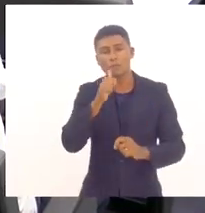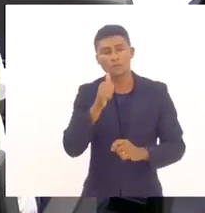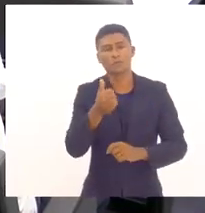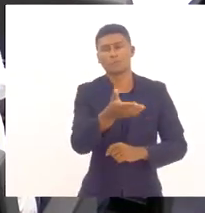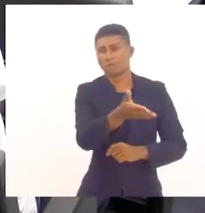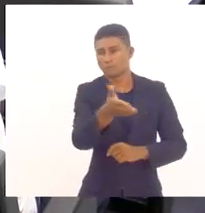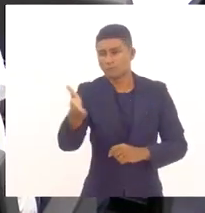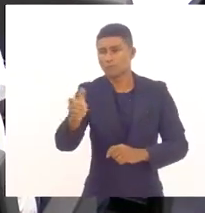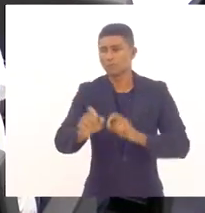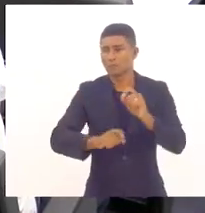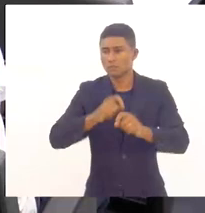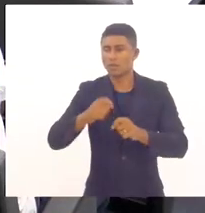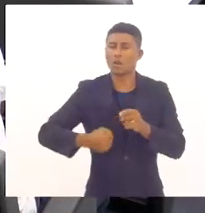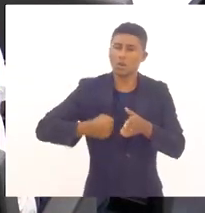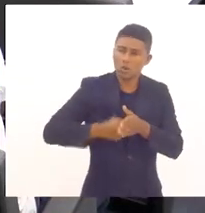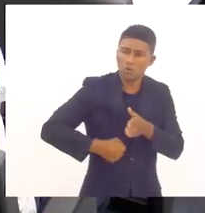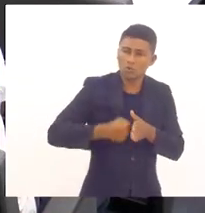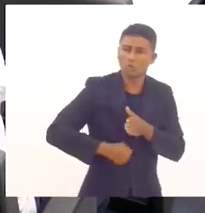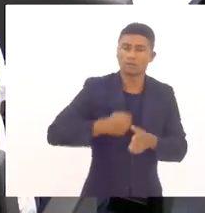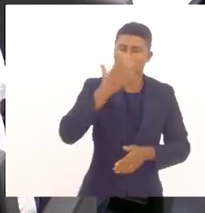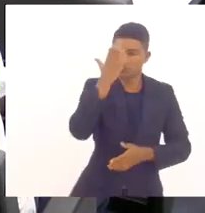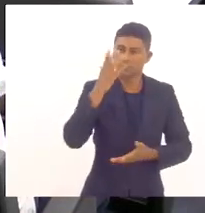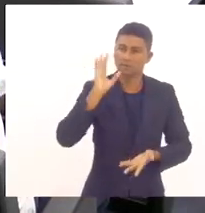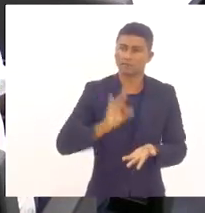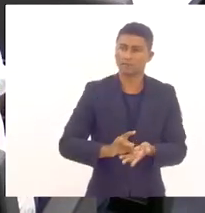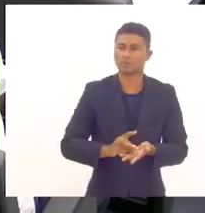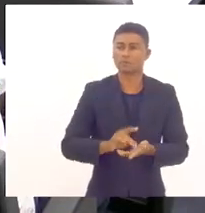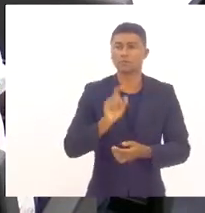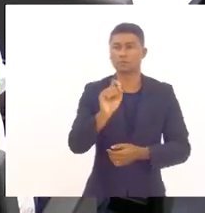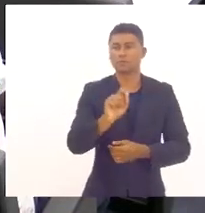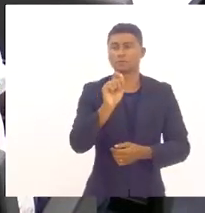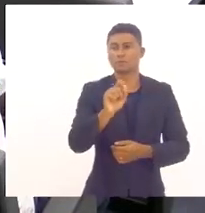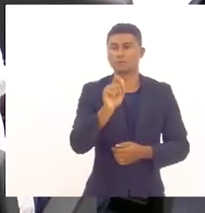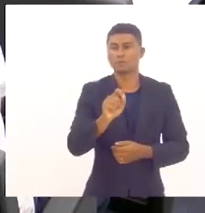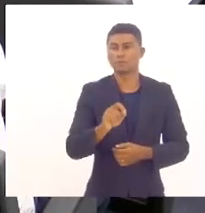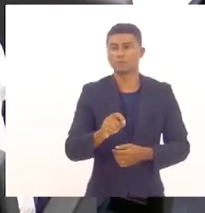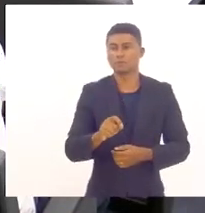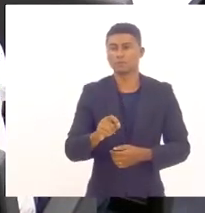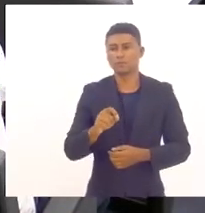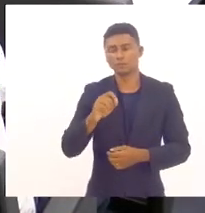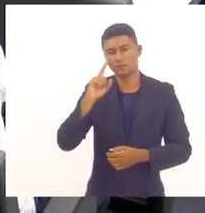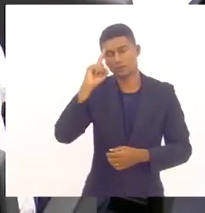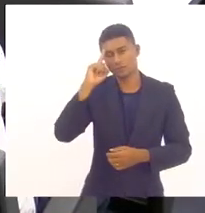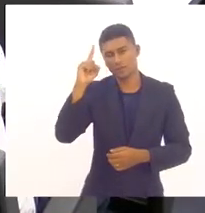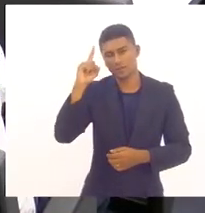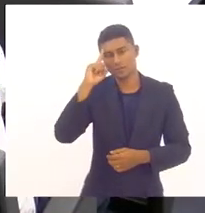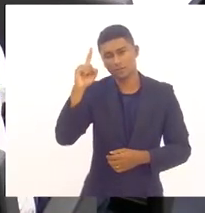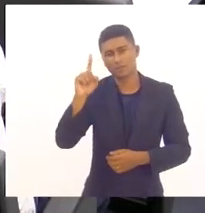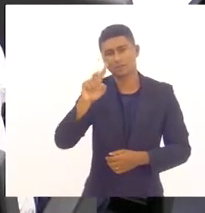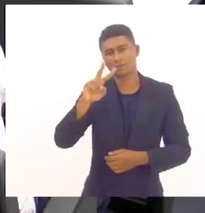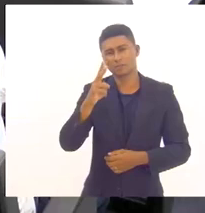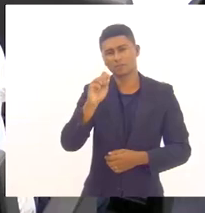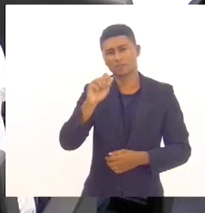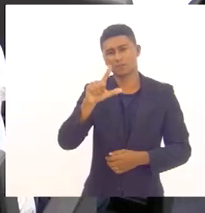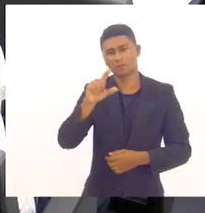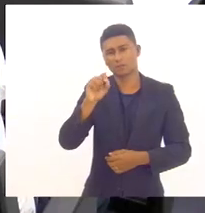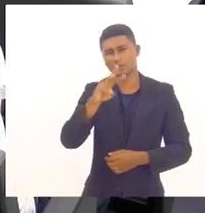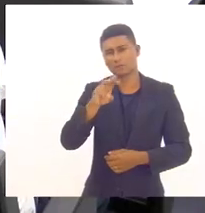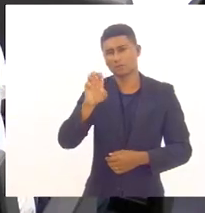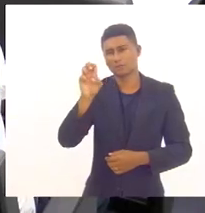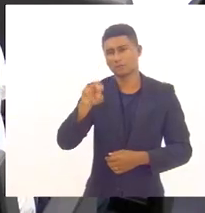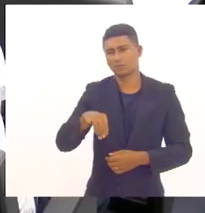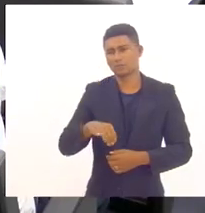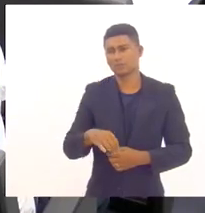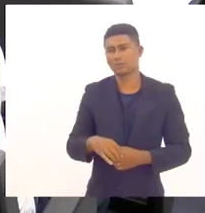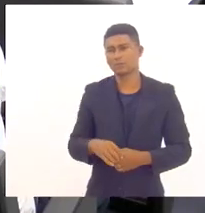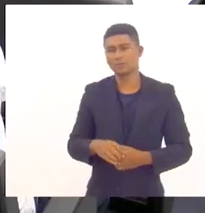começassem a combater seriamente. E uma das coisas que a mulher devia combater é o dia do Halloween. Combate o dia do Halloween. Fiquem